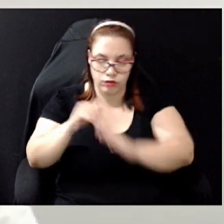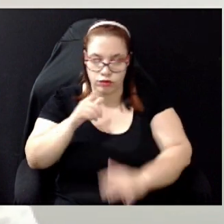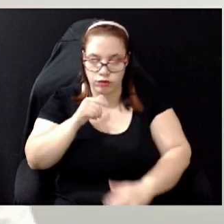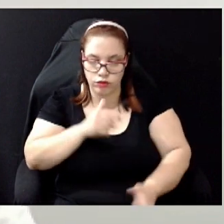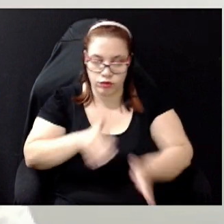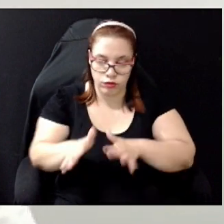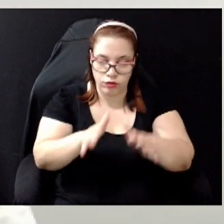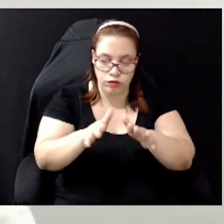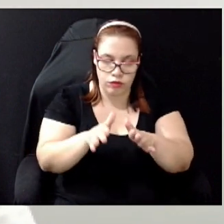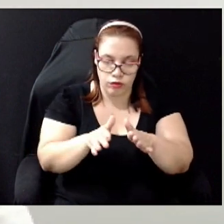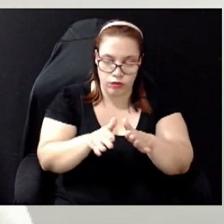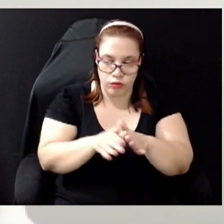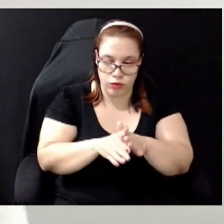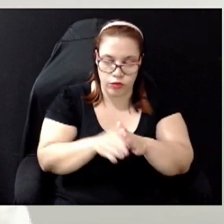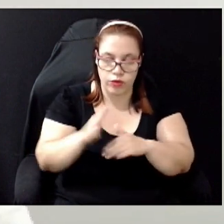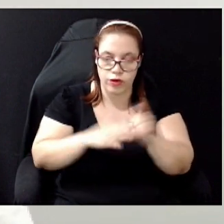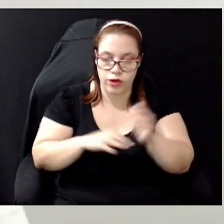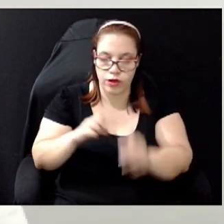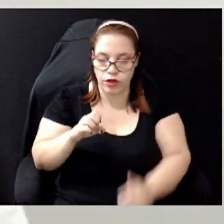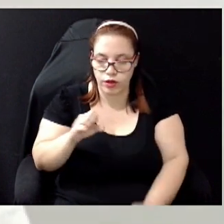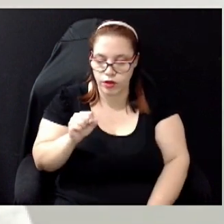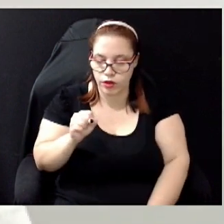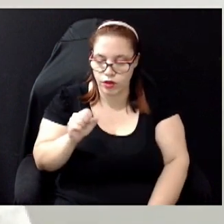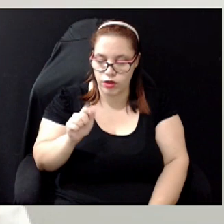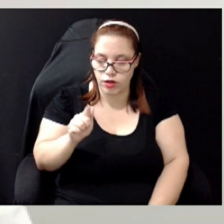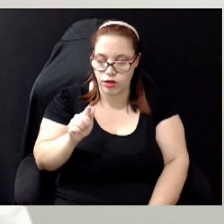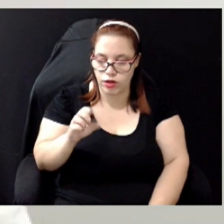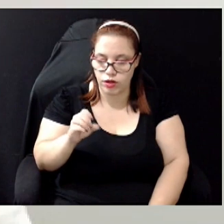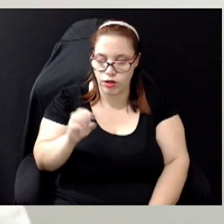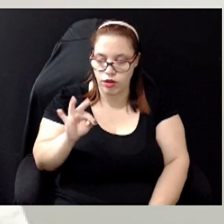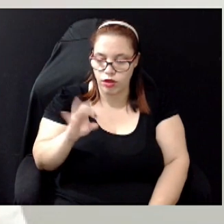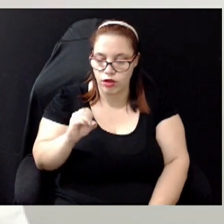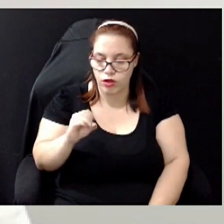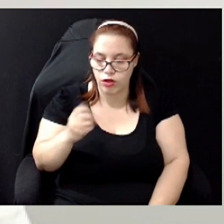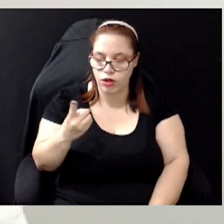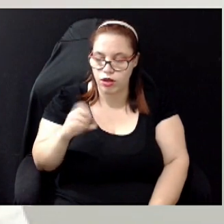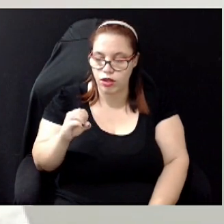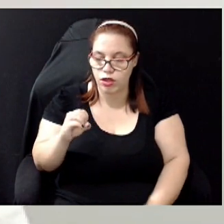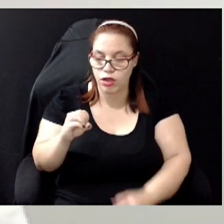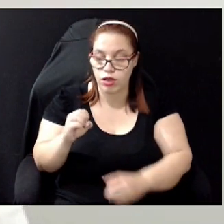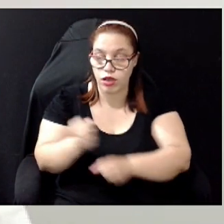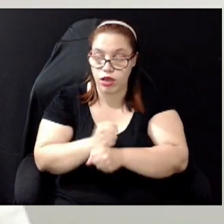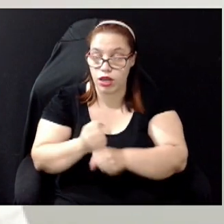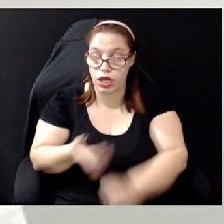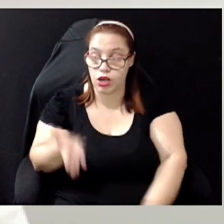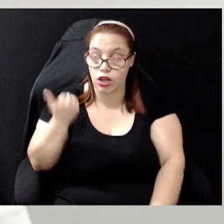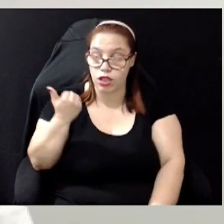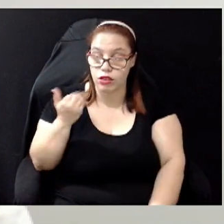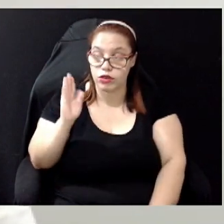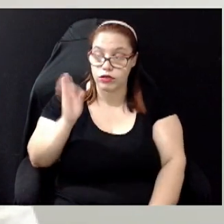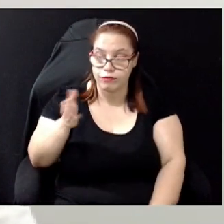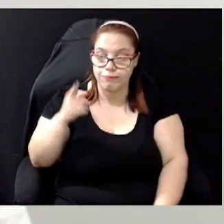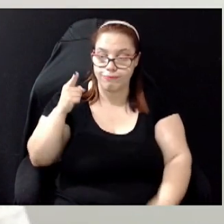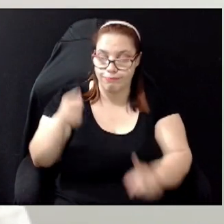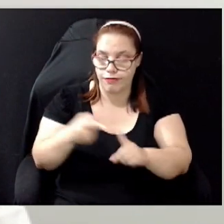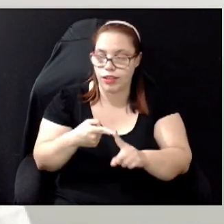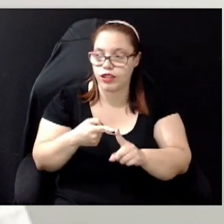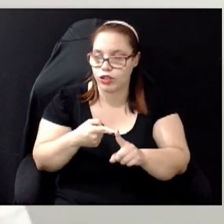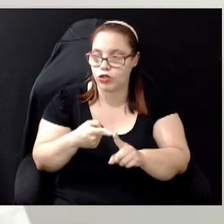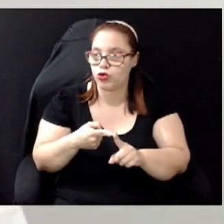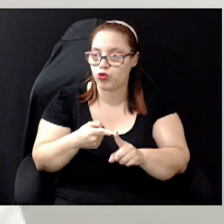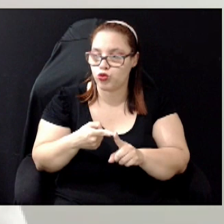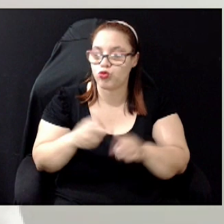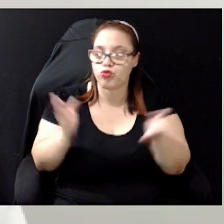tratada e 90% de tratamento de esgoto, Campinas, 10 anos antes, já atingiu esse